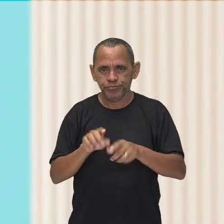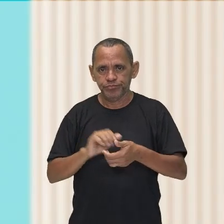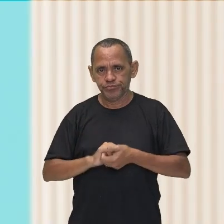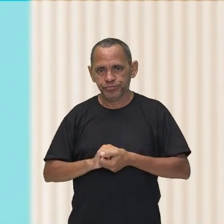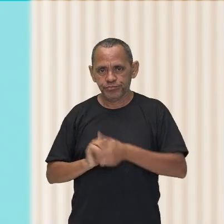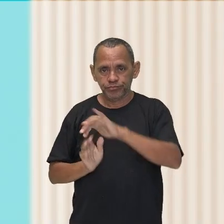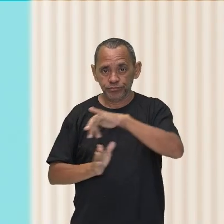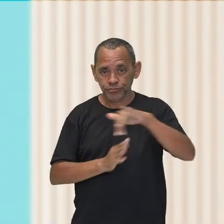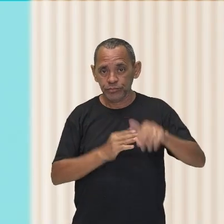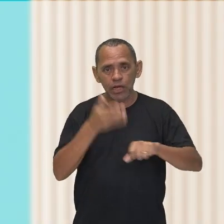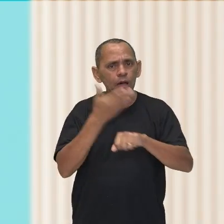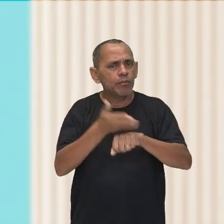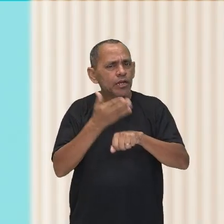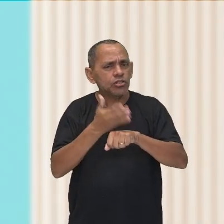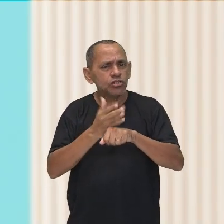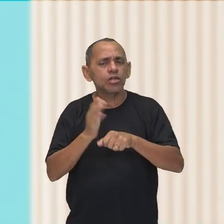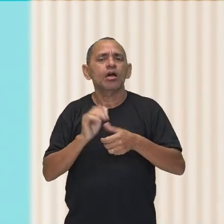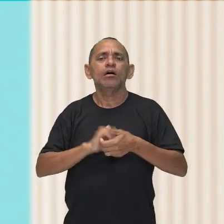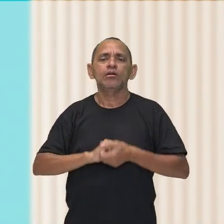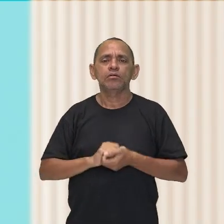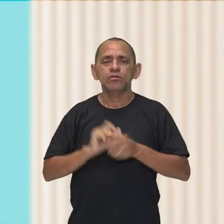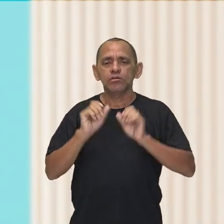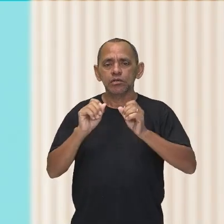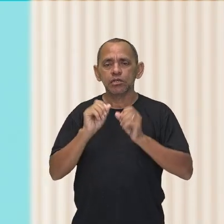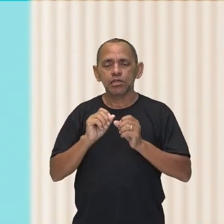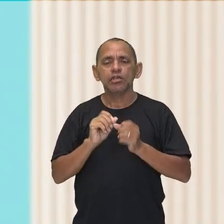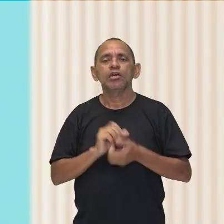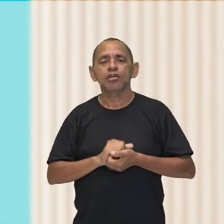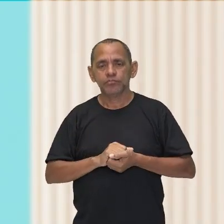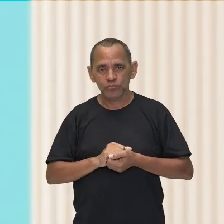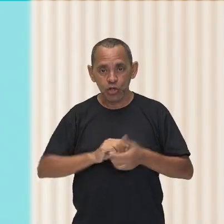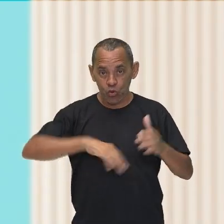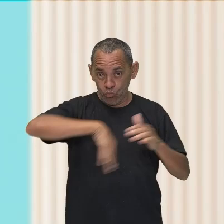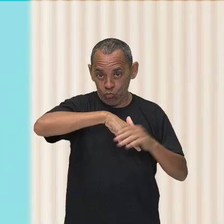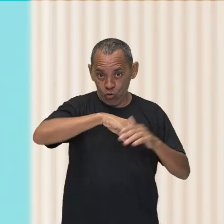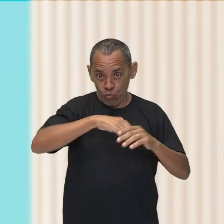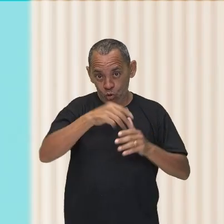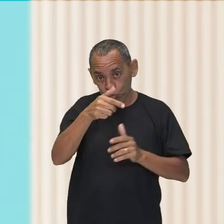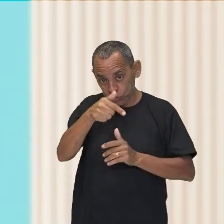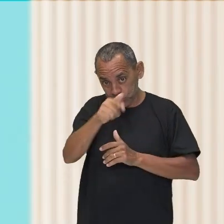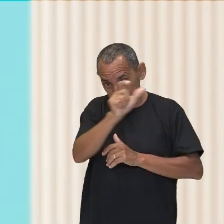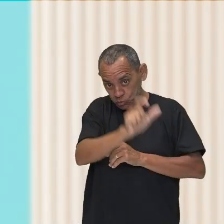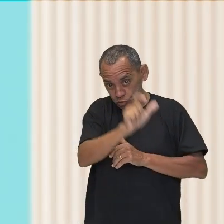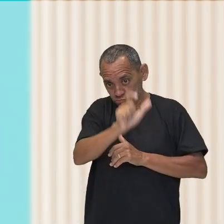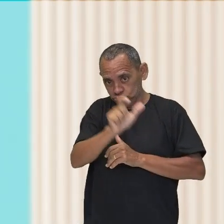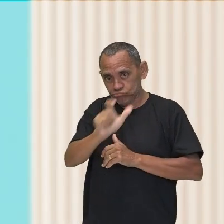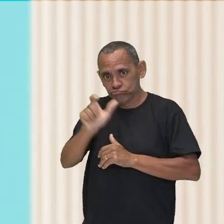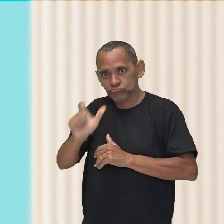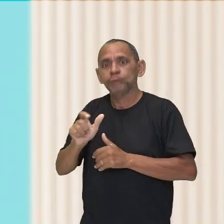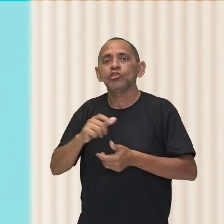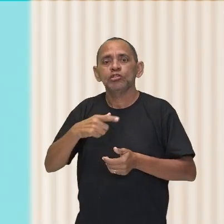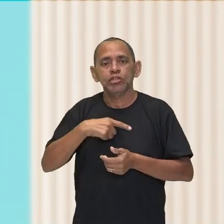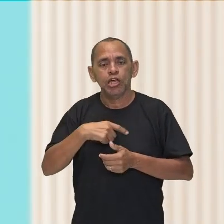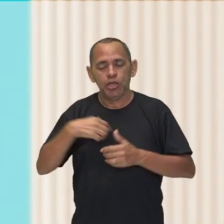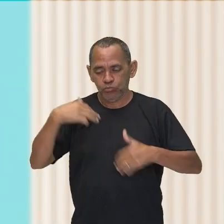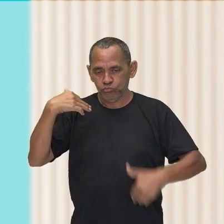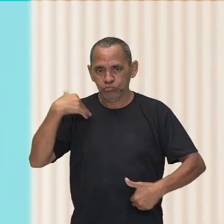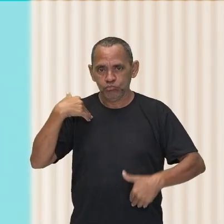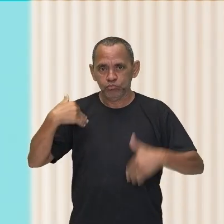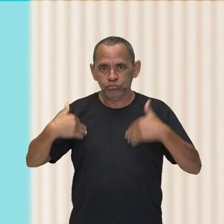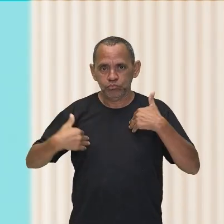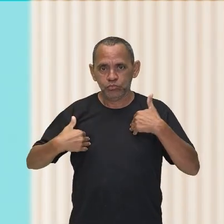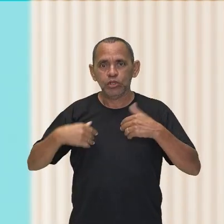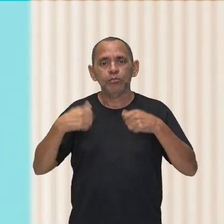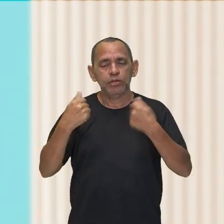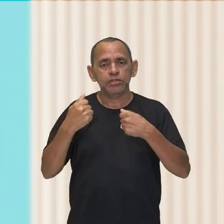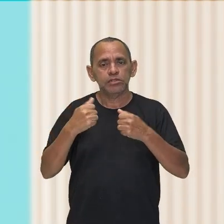o esporte do futebol de 7, a pessoa que tem paralisia cerebral precisa ter um certo